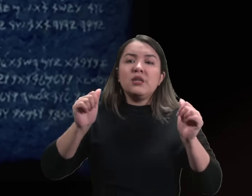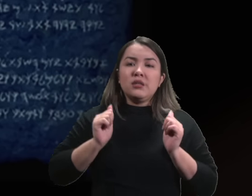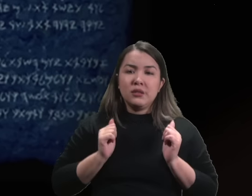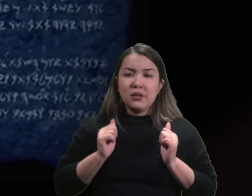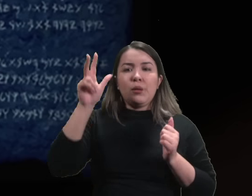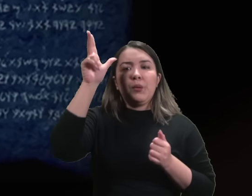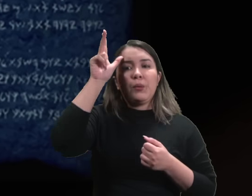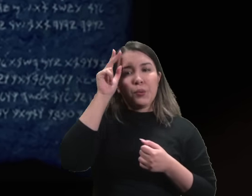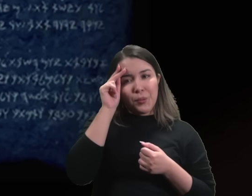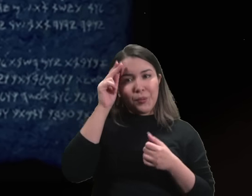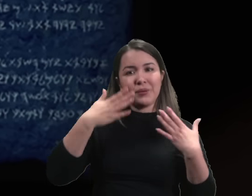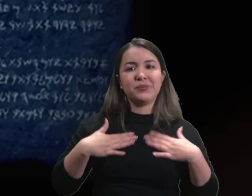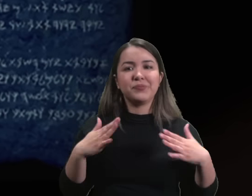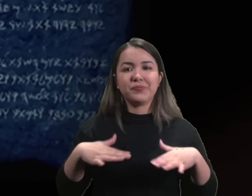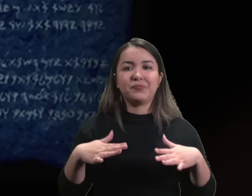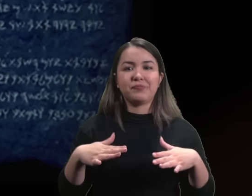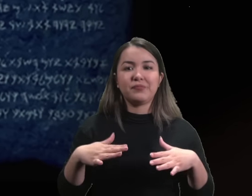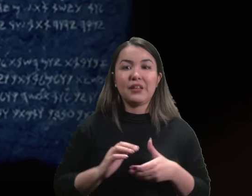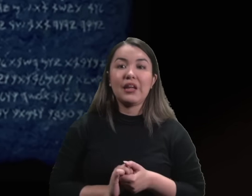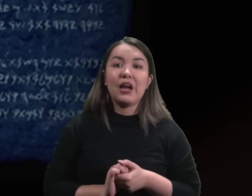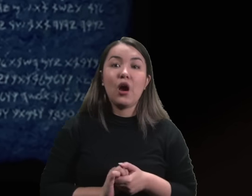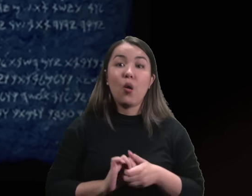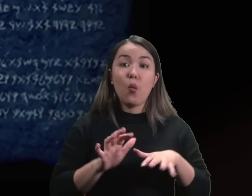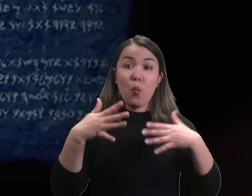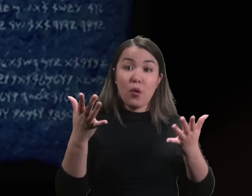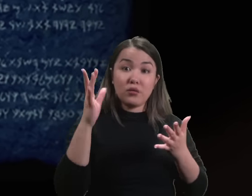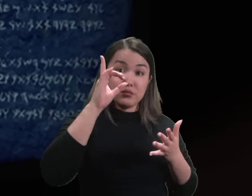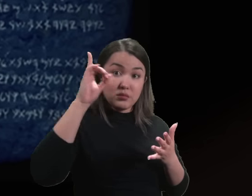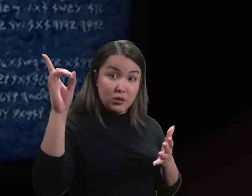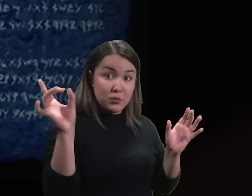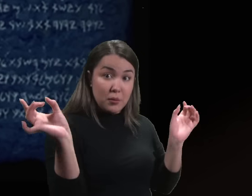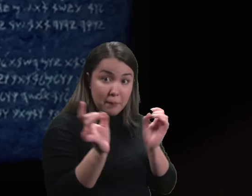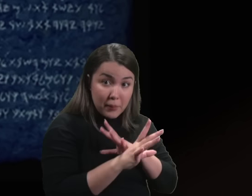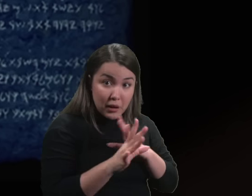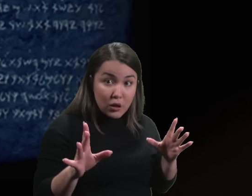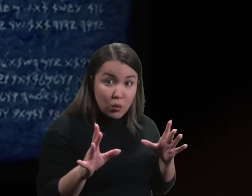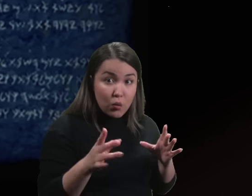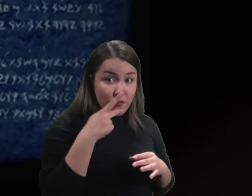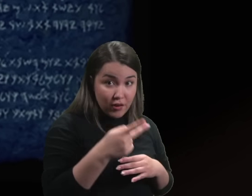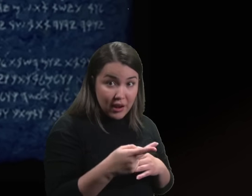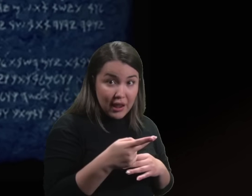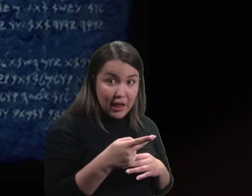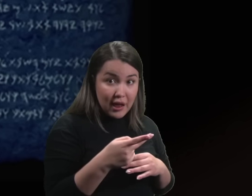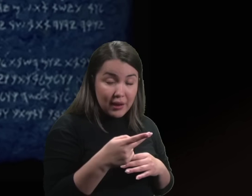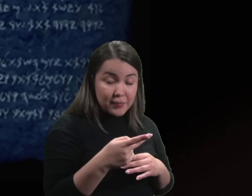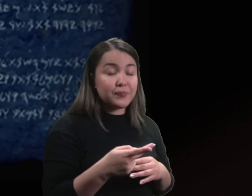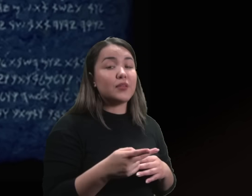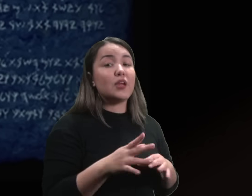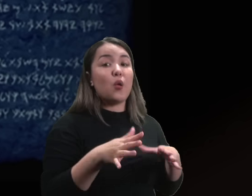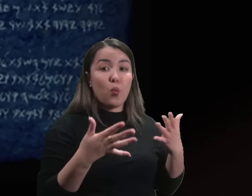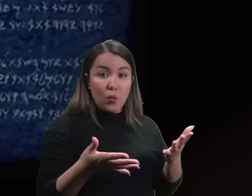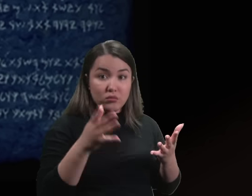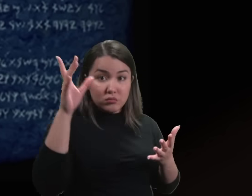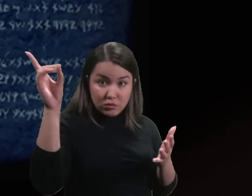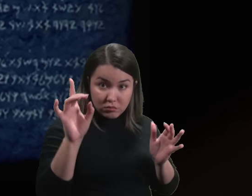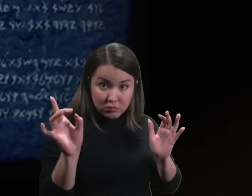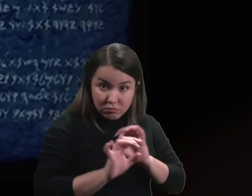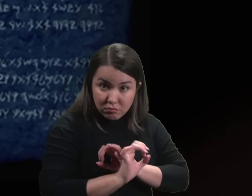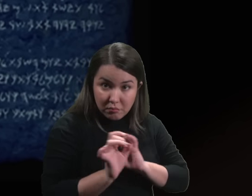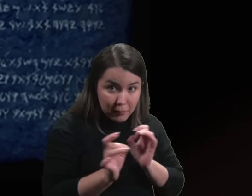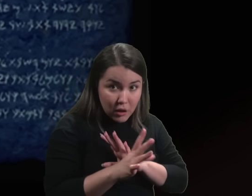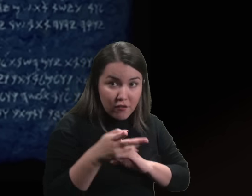18 e último e tendo acabado de falar com ele perdão e tendo acabado de falar com ele no Monte